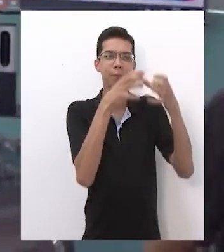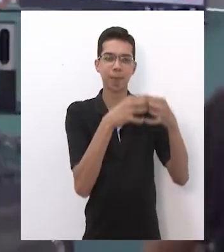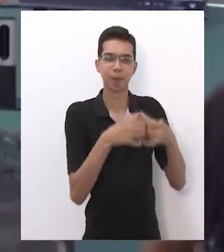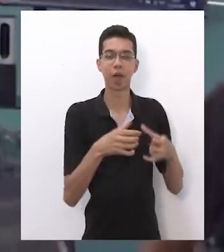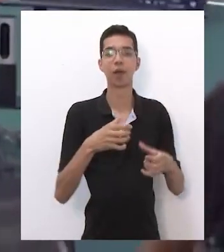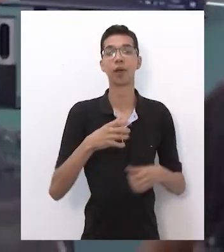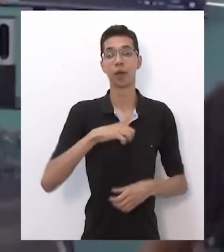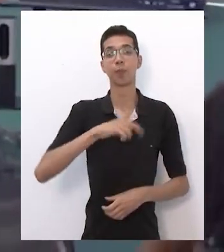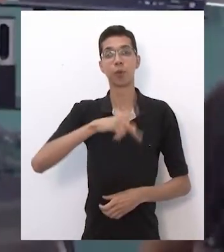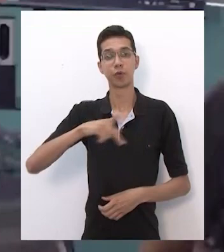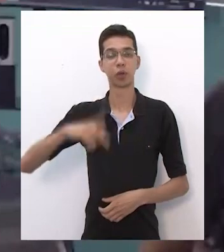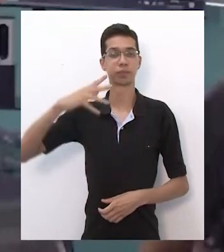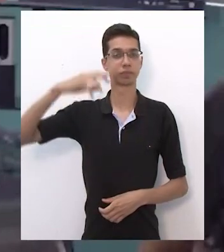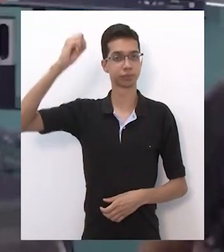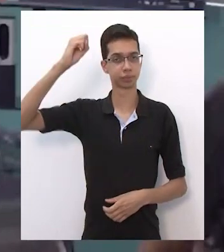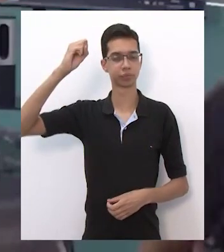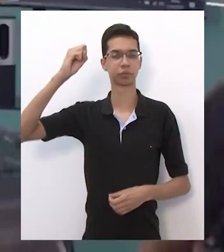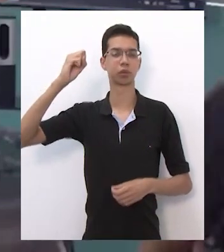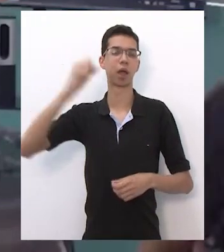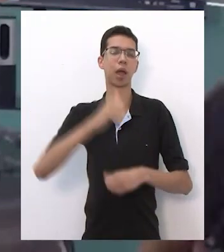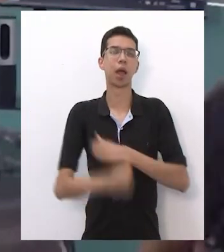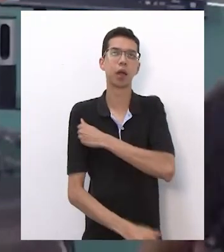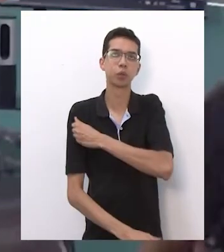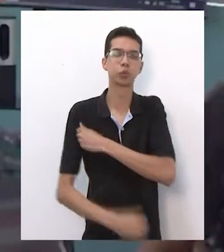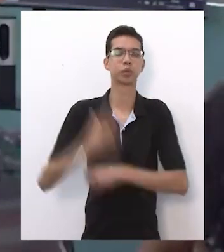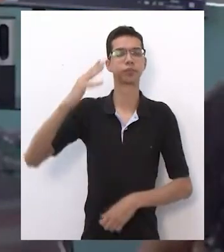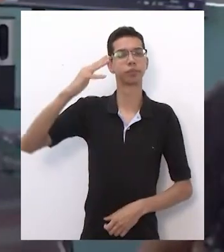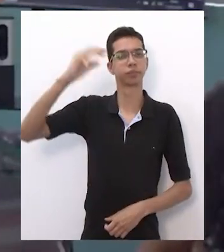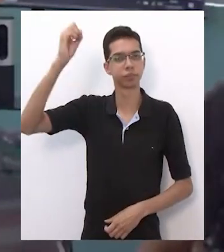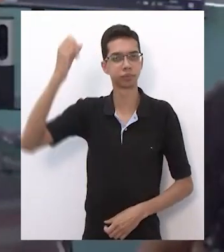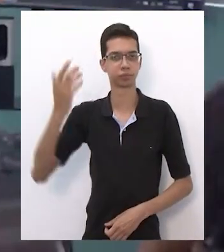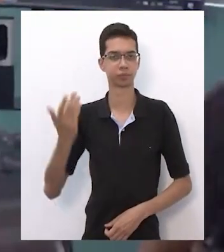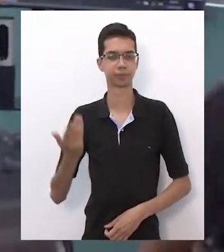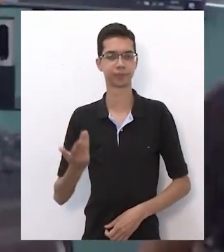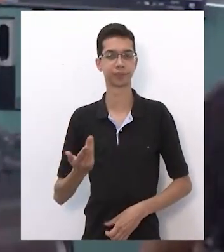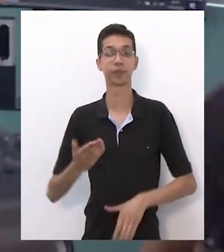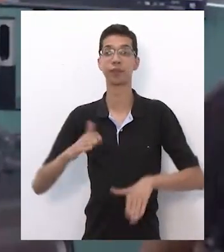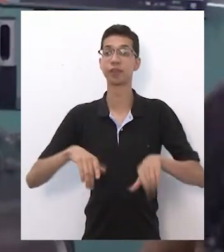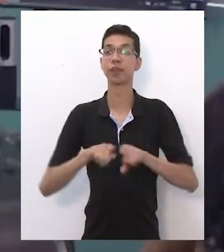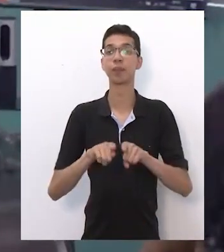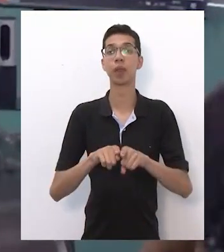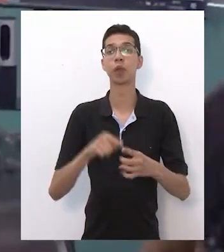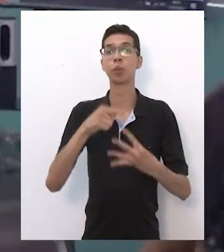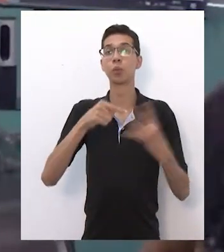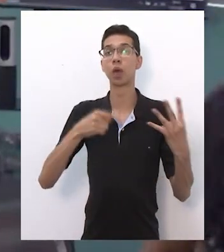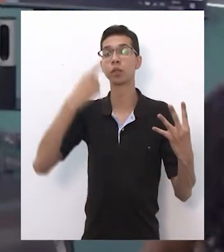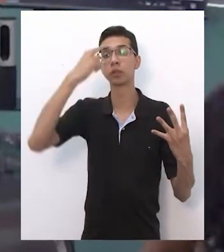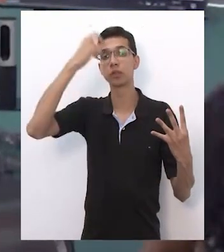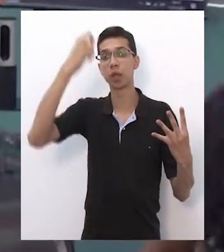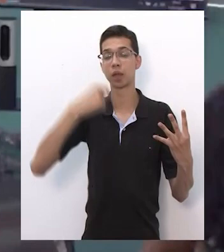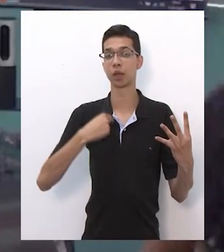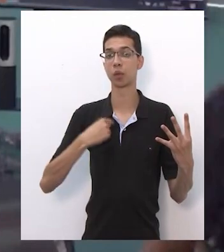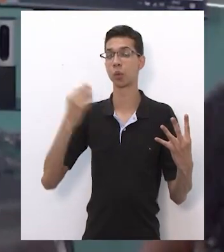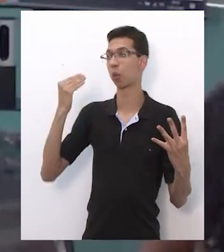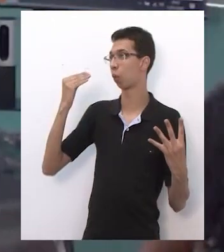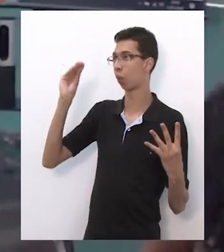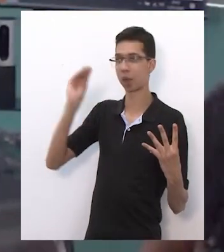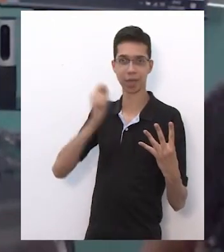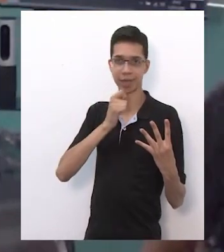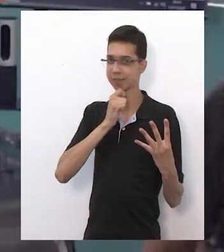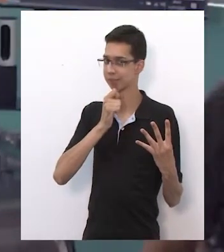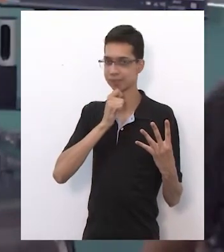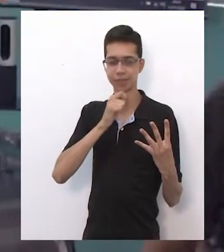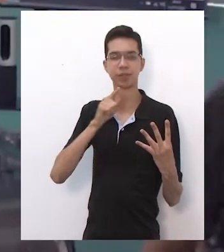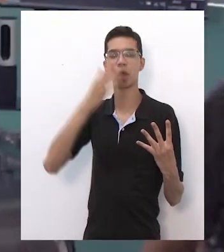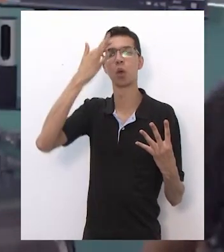do Grêmio Recreativo. Aqui eu tenho 4 ideias soltas que eu ainda não coloquei, só para vocês entenderem que respostas